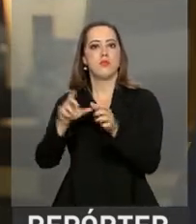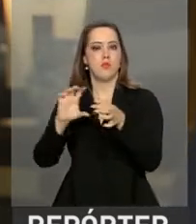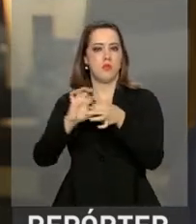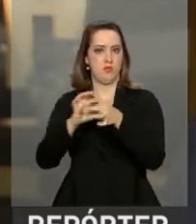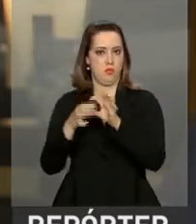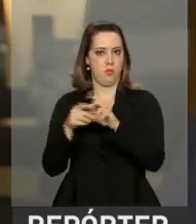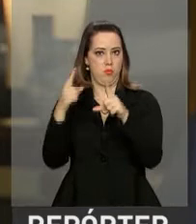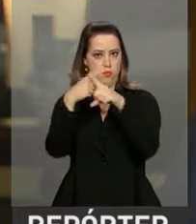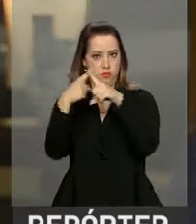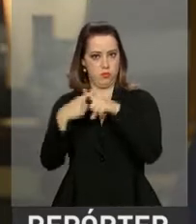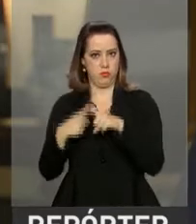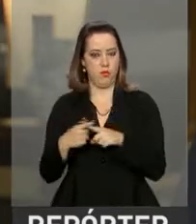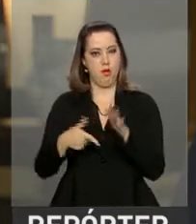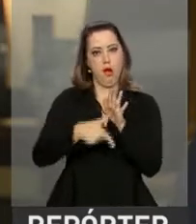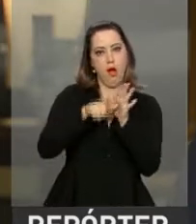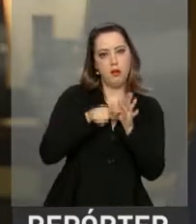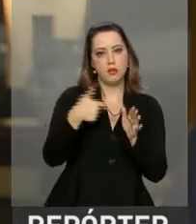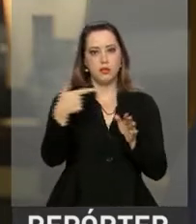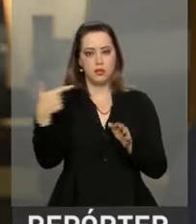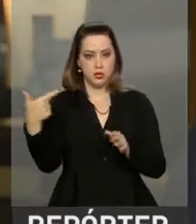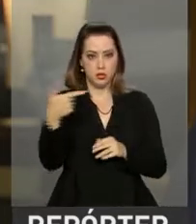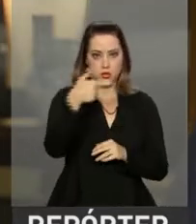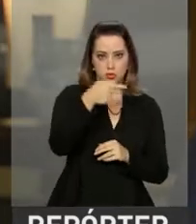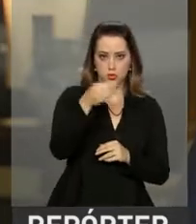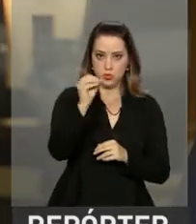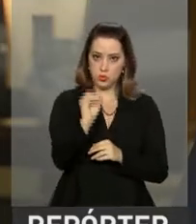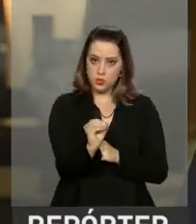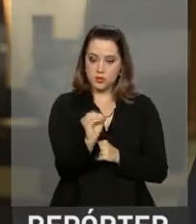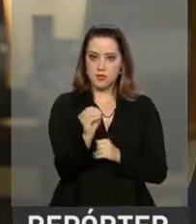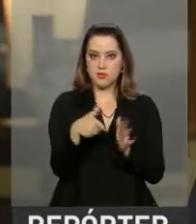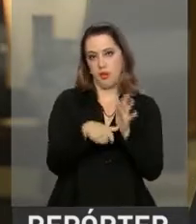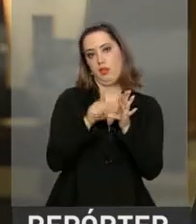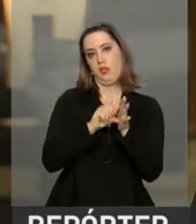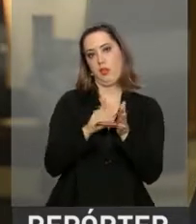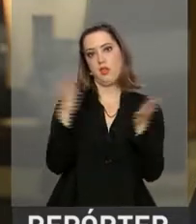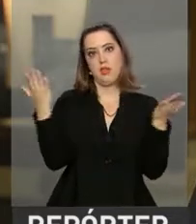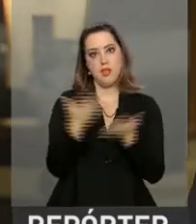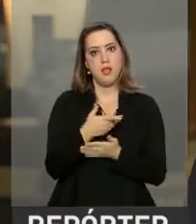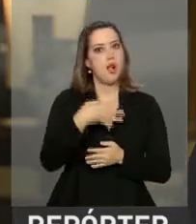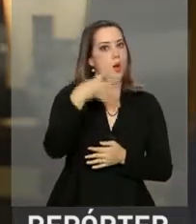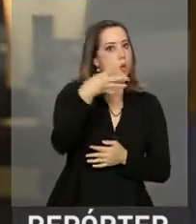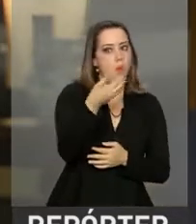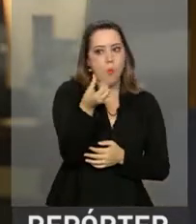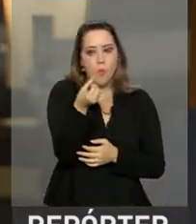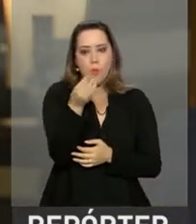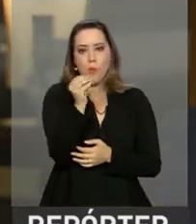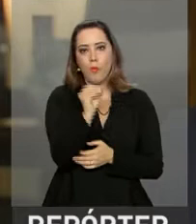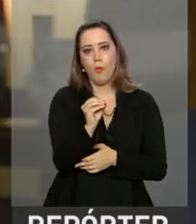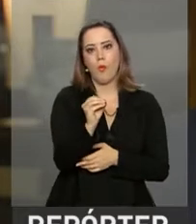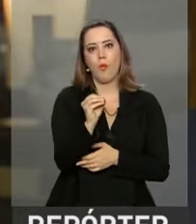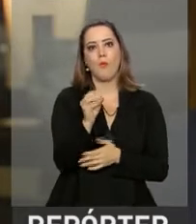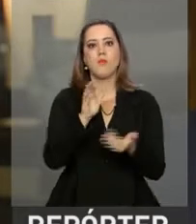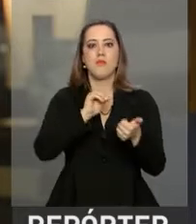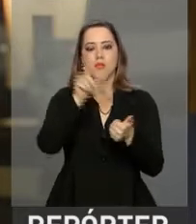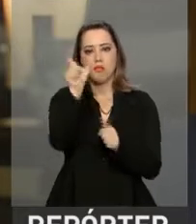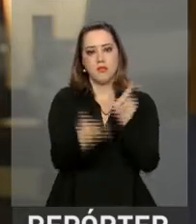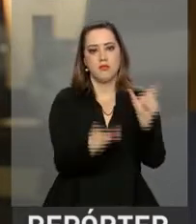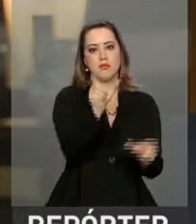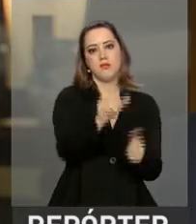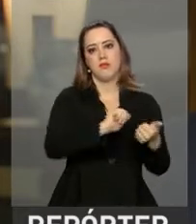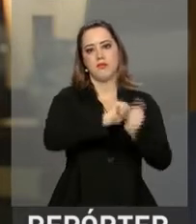270 atletas em 2012 em londres com uma delegação de 460 é atletas em